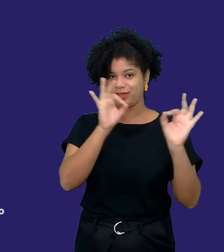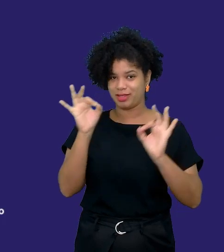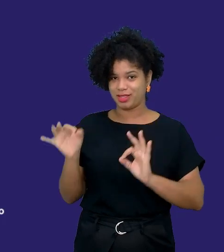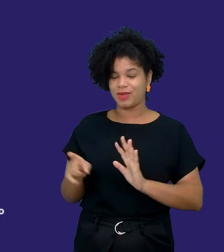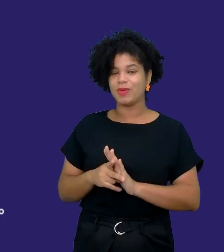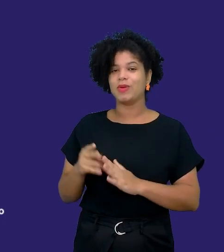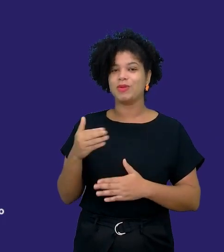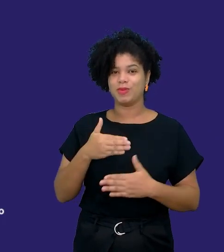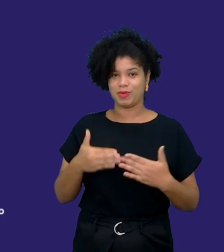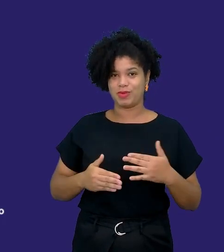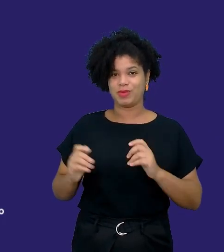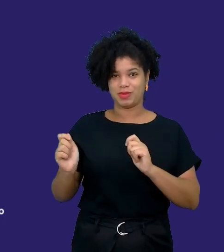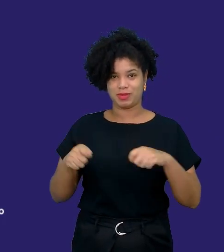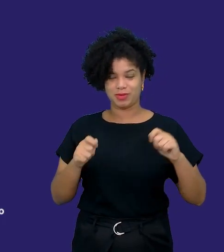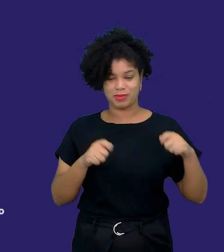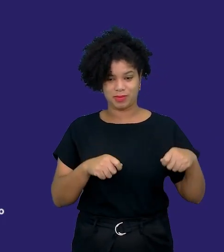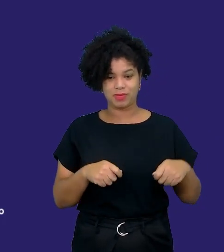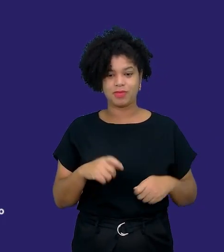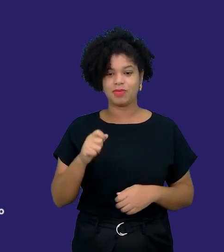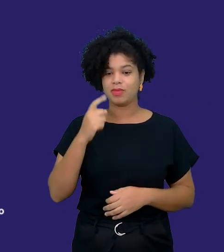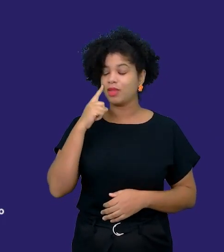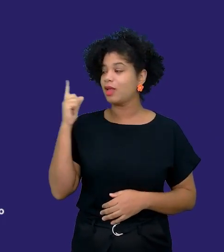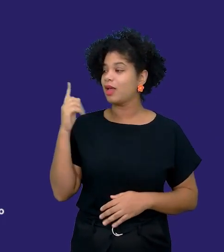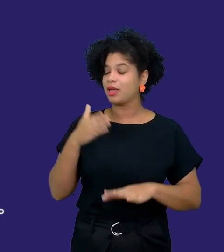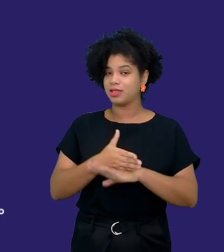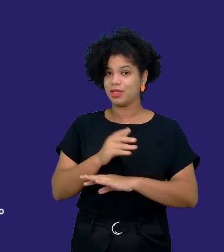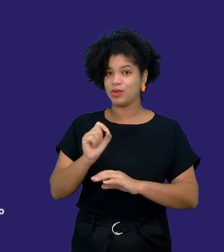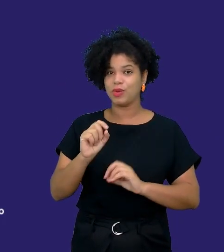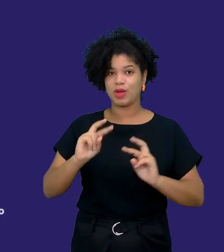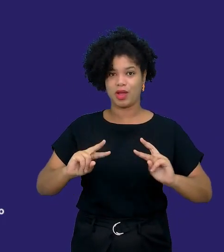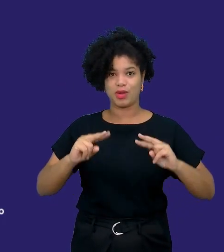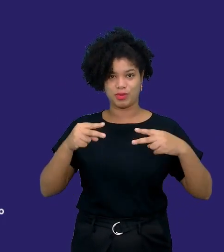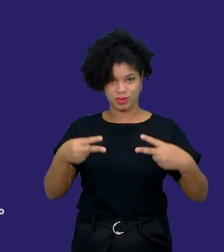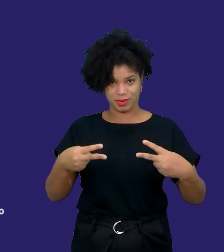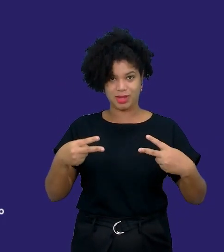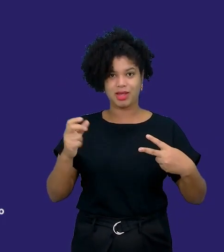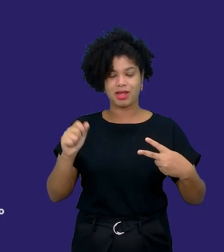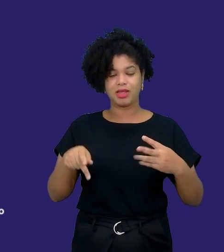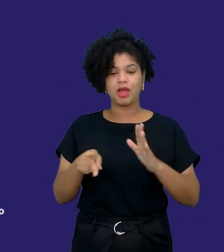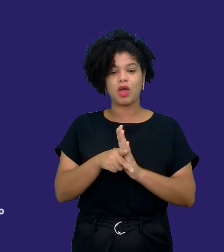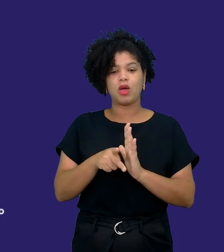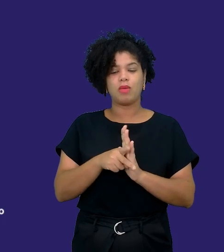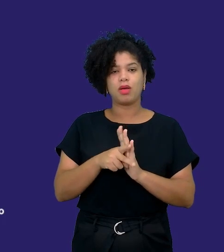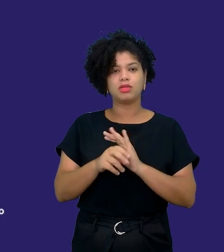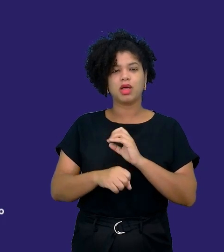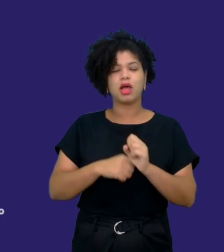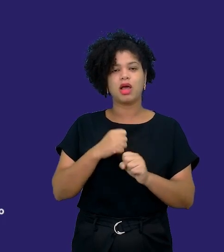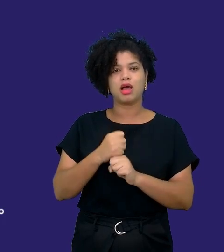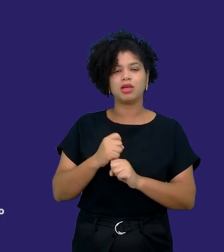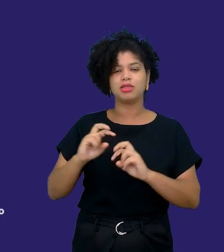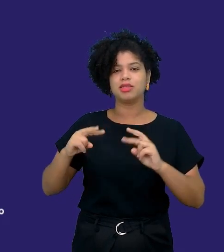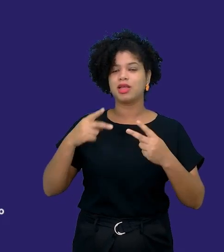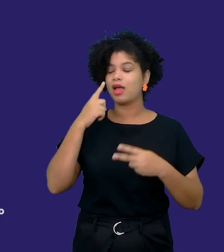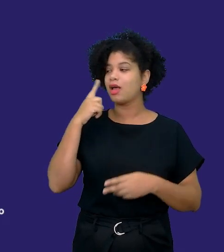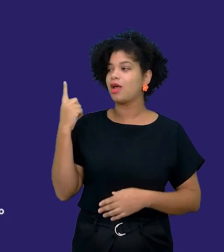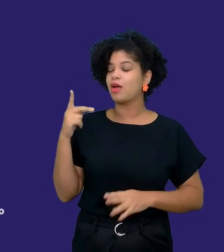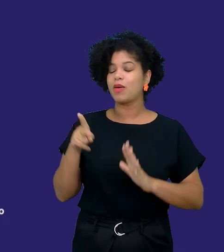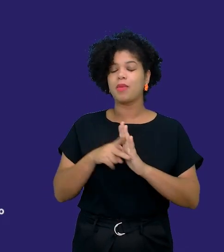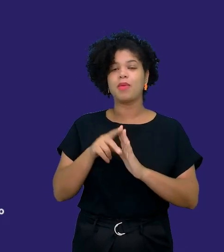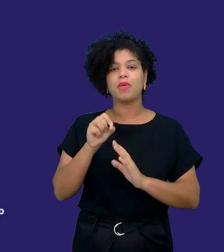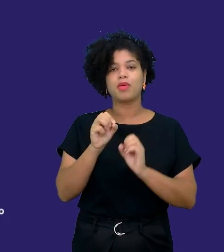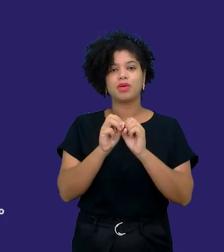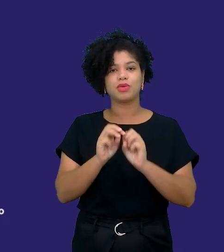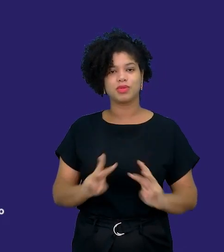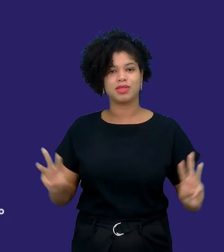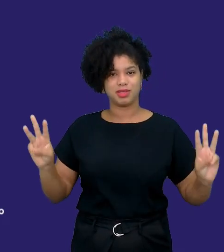PPT em mãos, vocês podem estar acessando esse link, né, aqui dos anos iniciais, que vai direcionar ao site da EFAP, né,